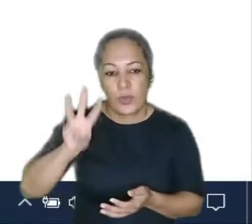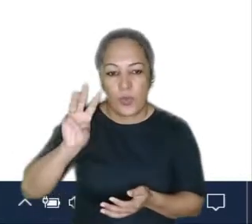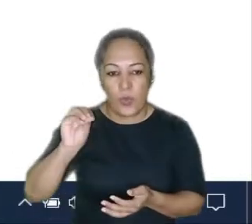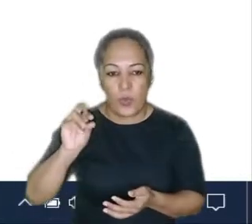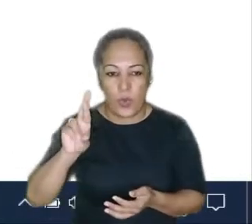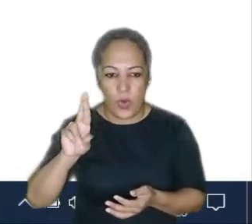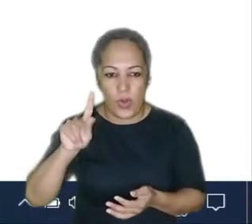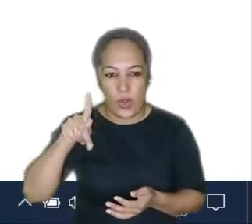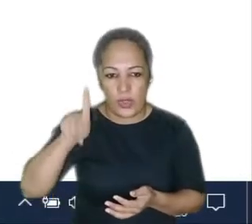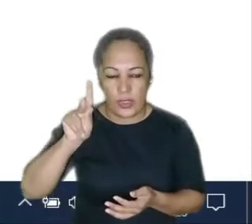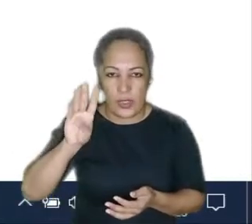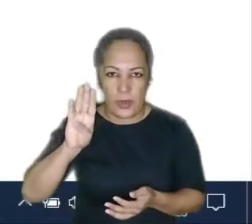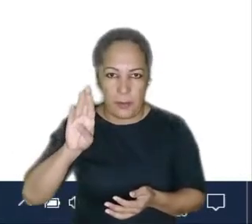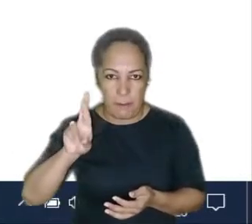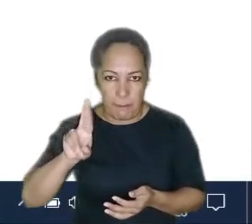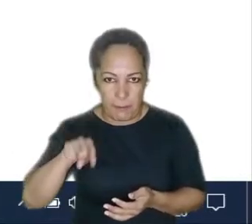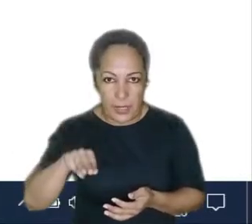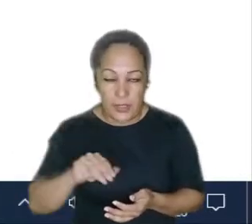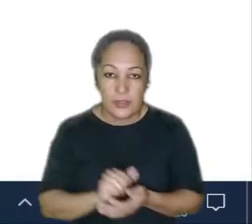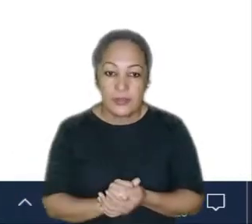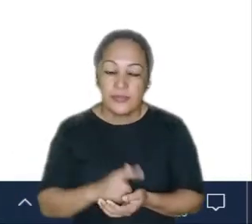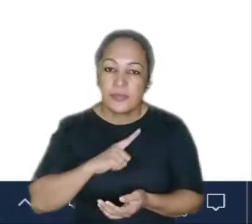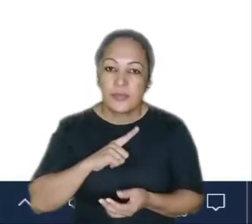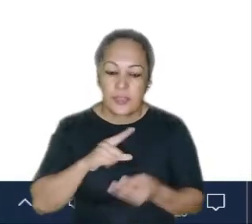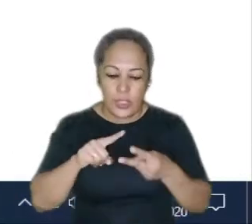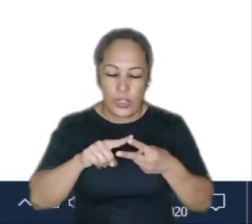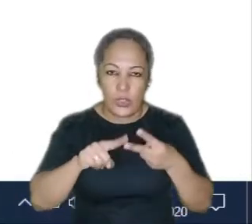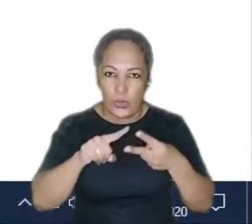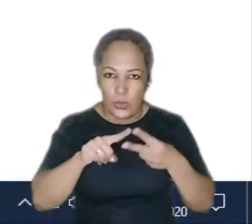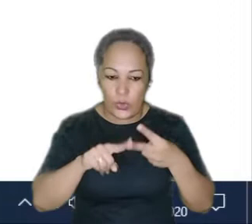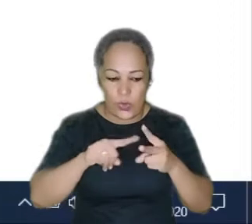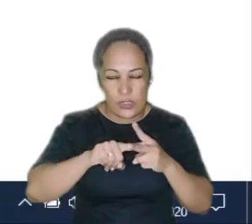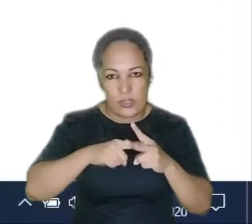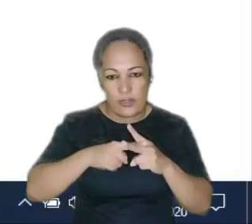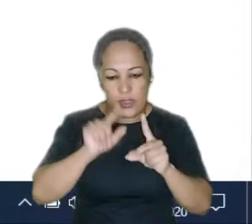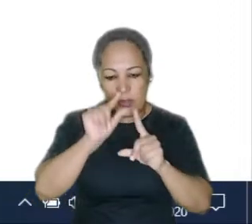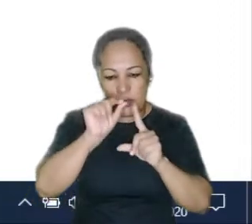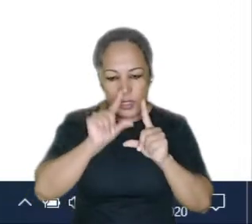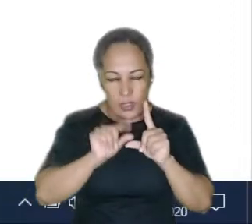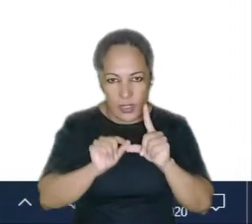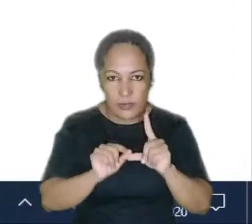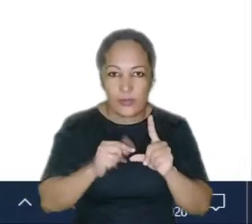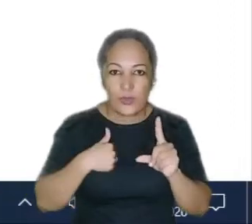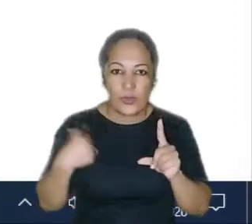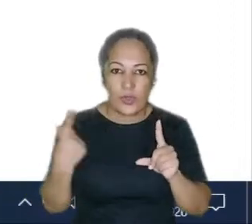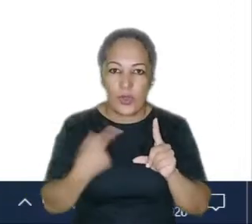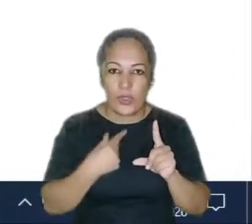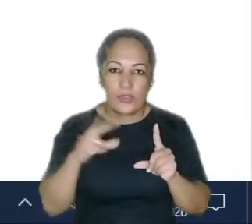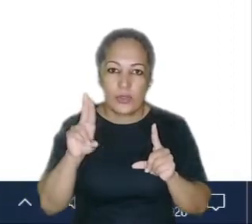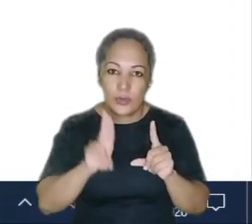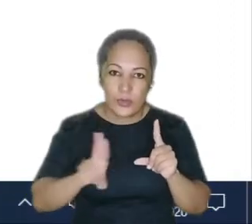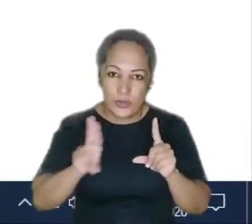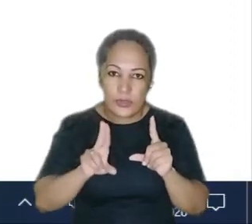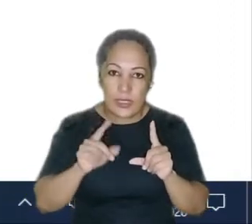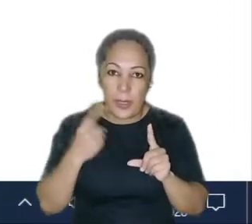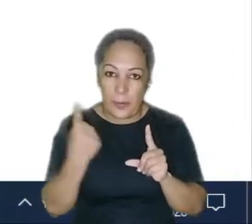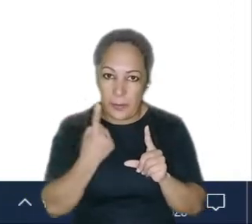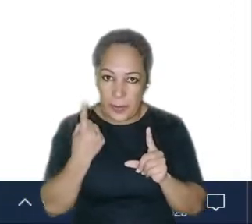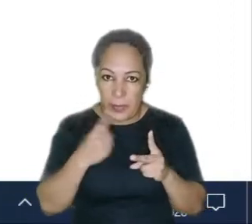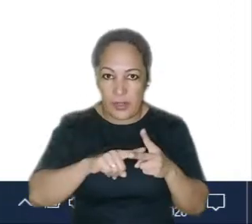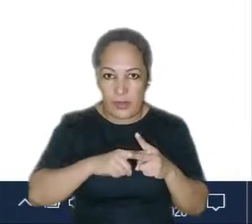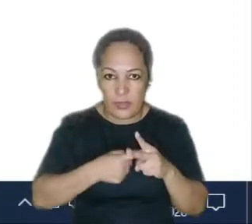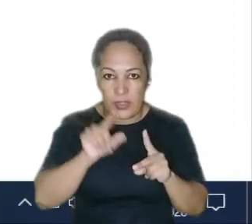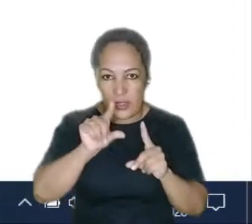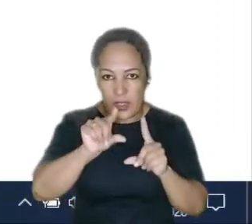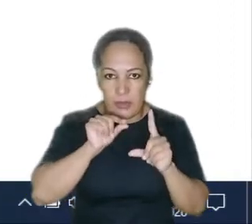tem duas ferramentas bem legais que nós vamos utilizar, tá? A primeira é a ferramenta